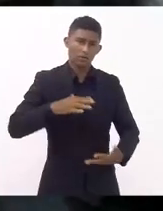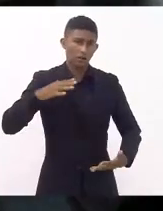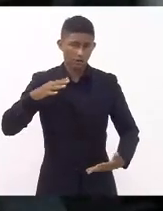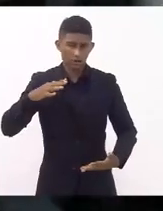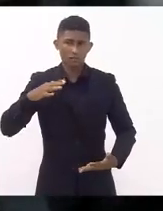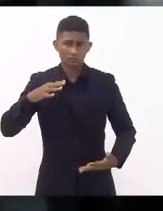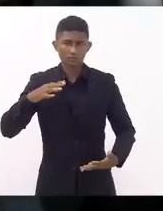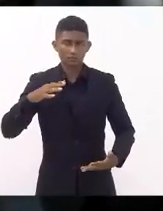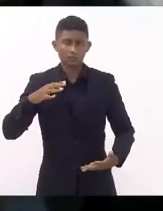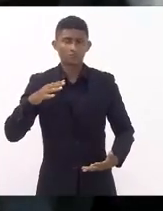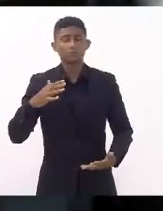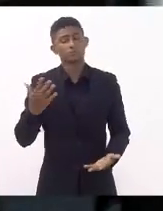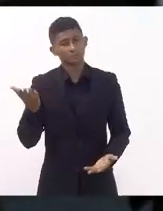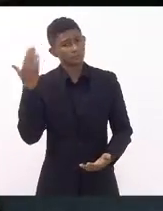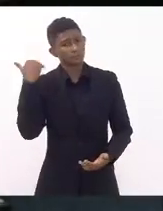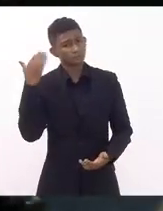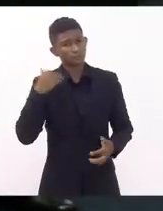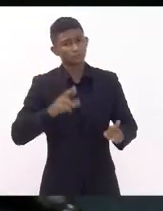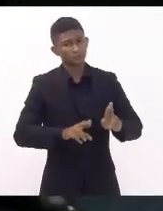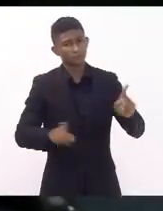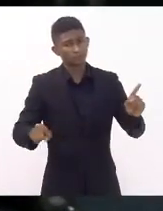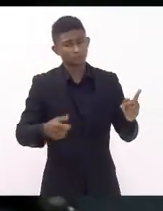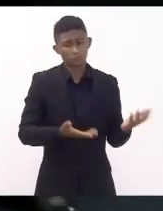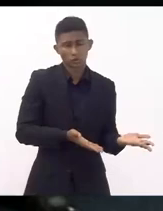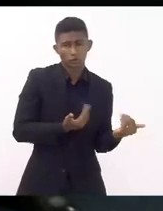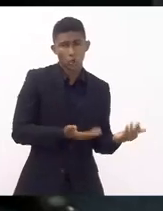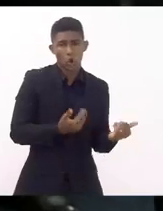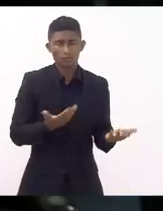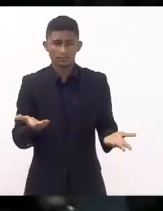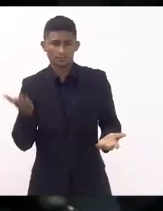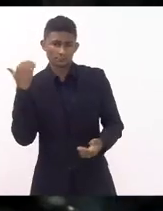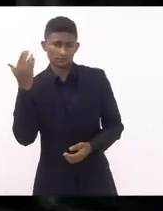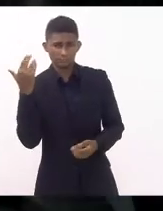passado. Entendeu? O vigor físico é diferente.